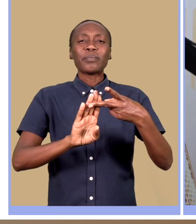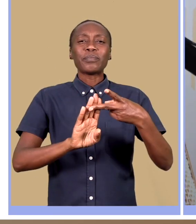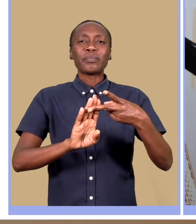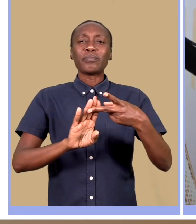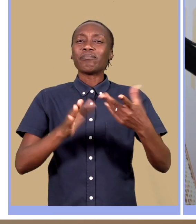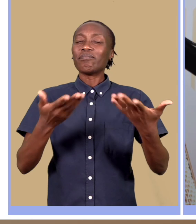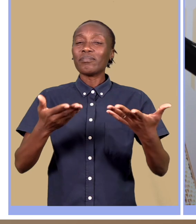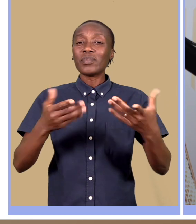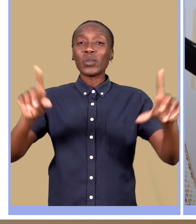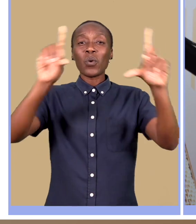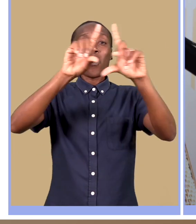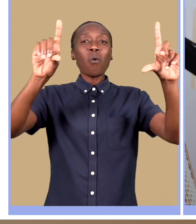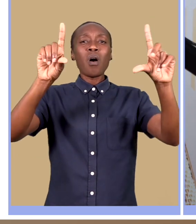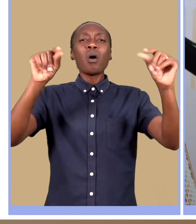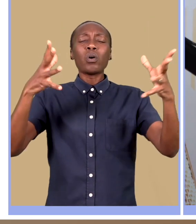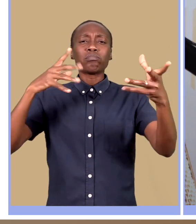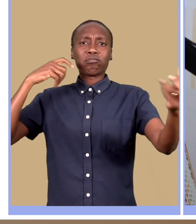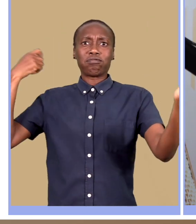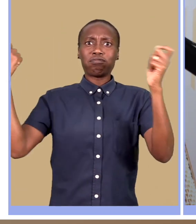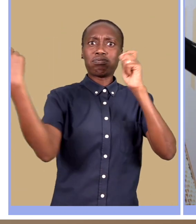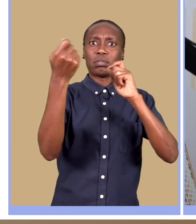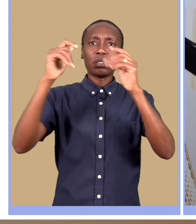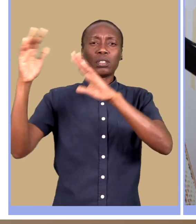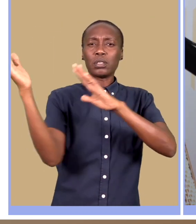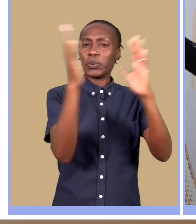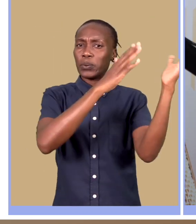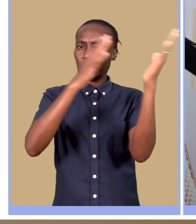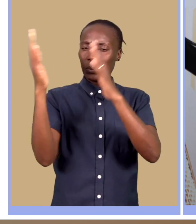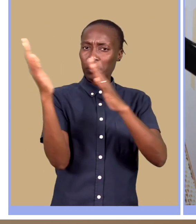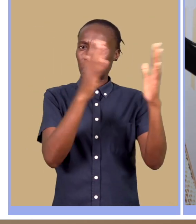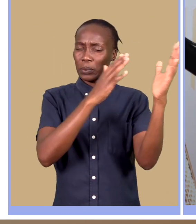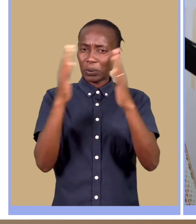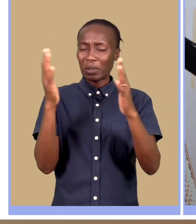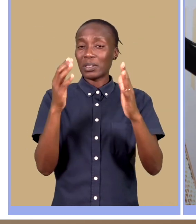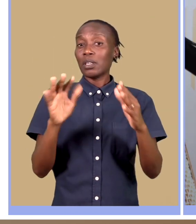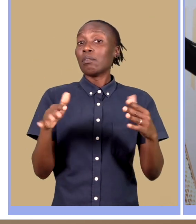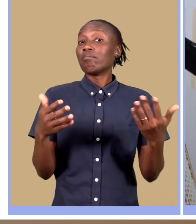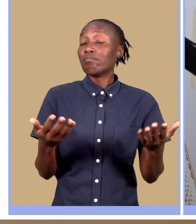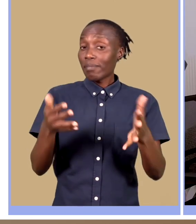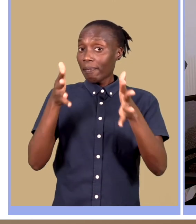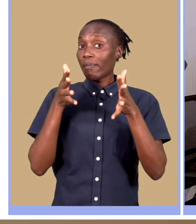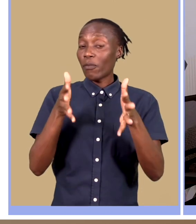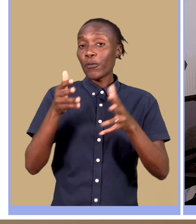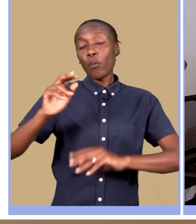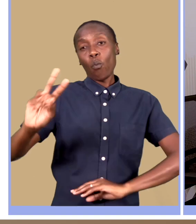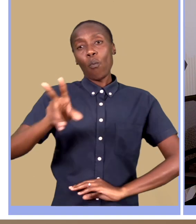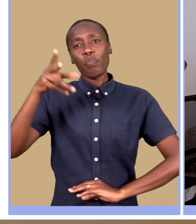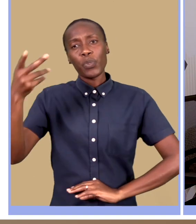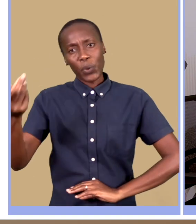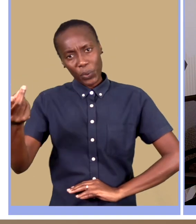sobre assuntos relacionados com mudanças climáticas, as condições são outras,